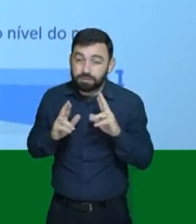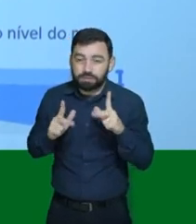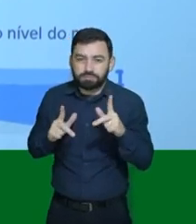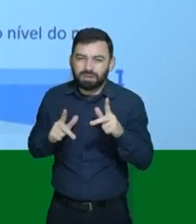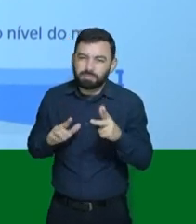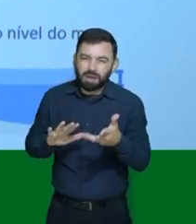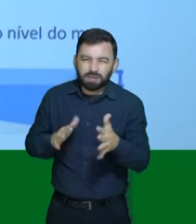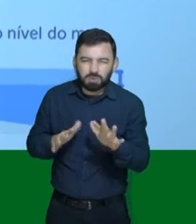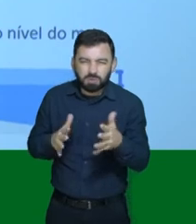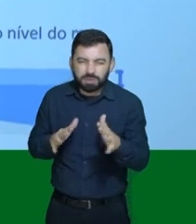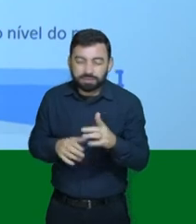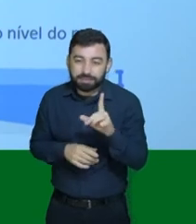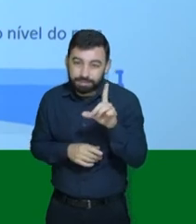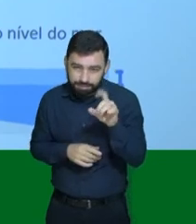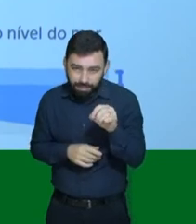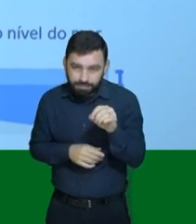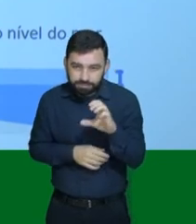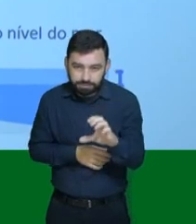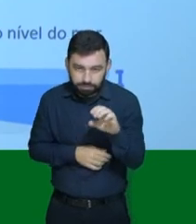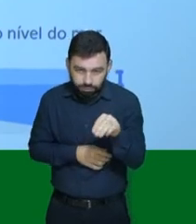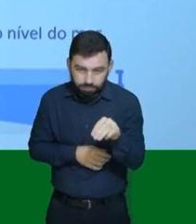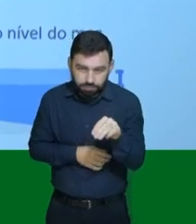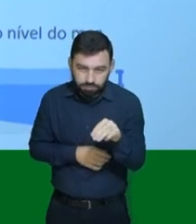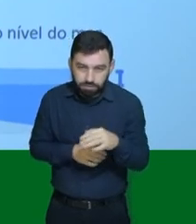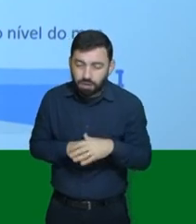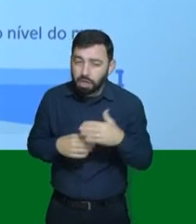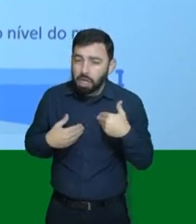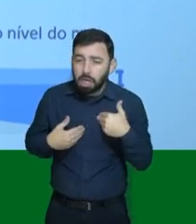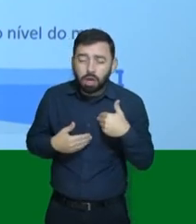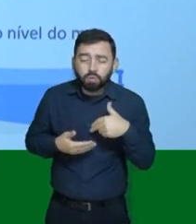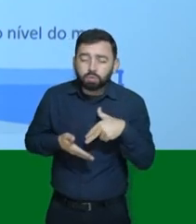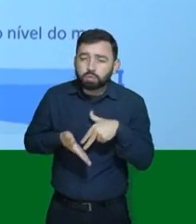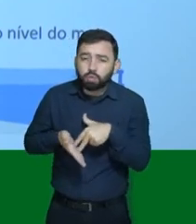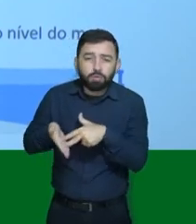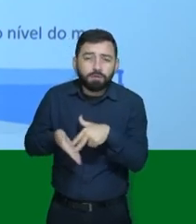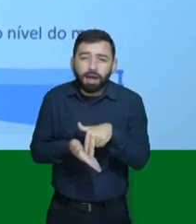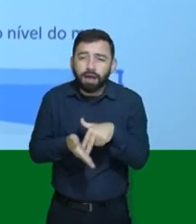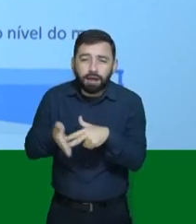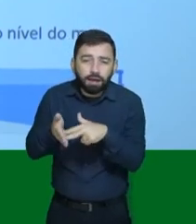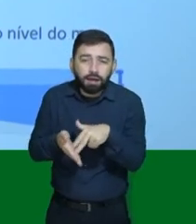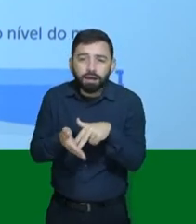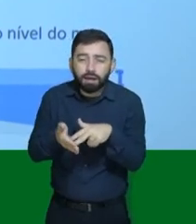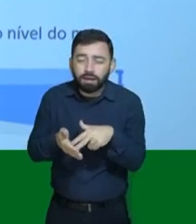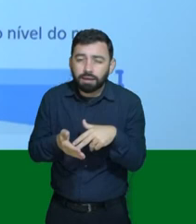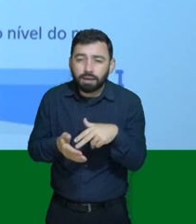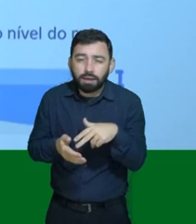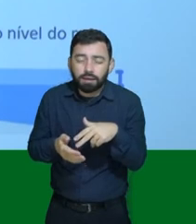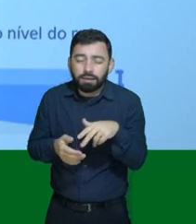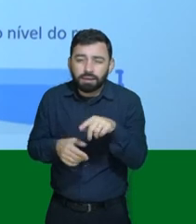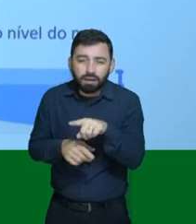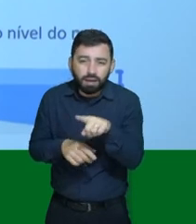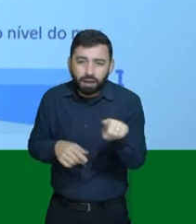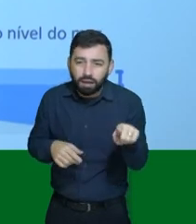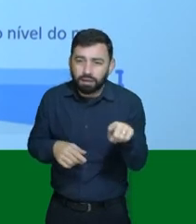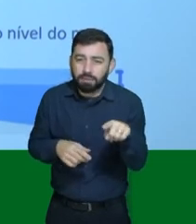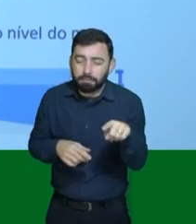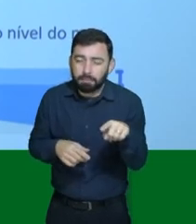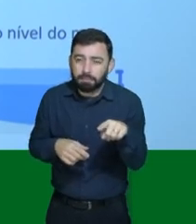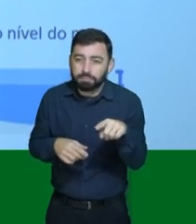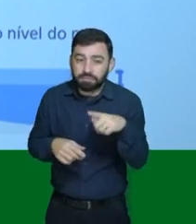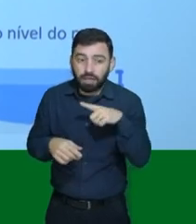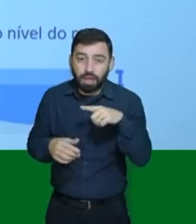em média foi 10 centímetros. Aí todo mundo fala, ah, mas eu vou surfar ali na Praia Mole e tem uma onda de